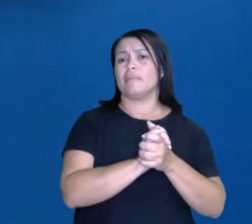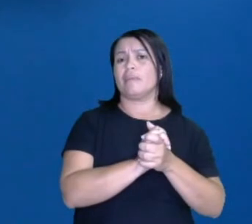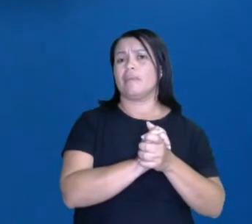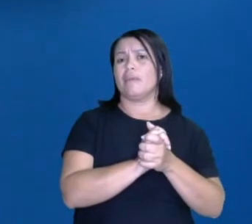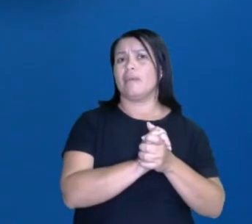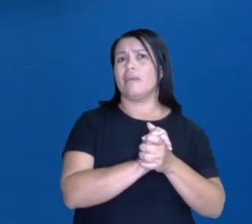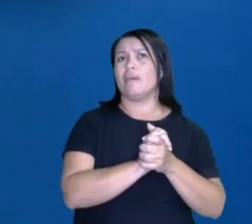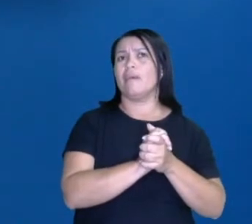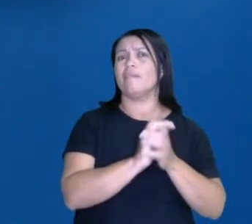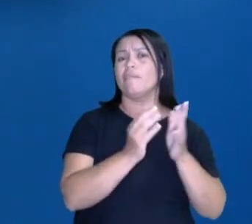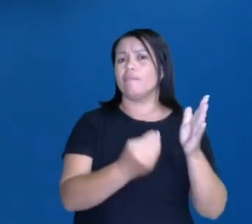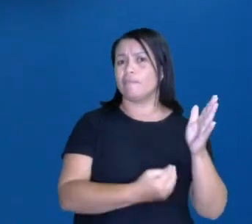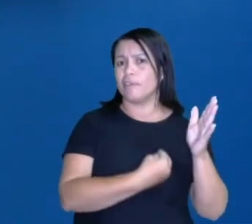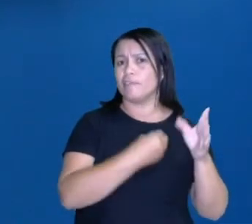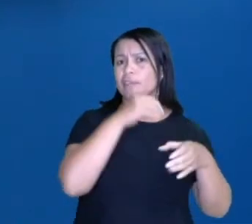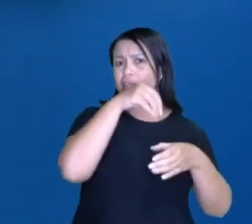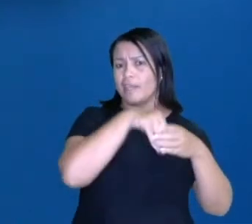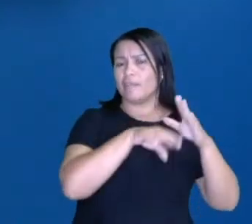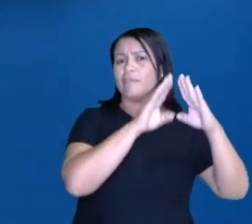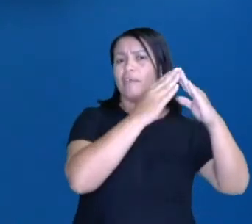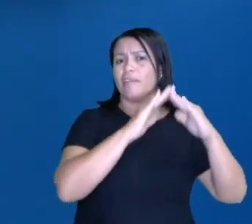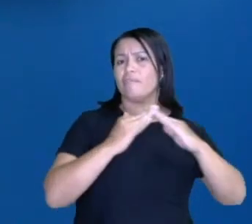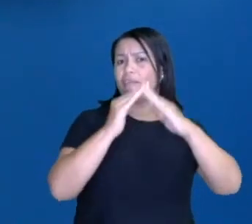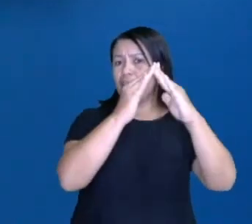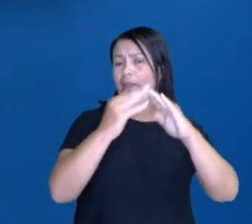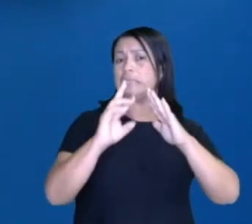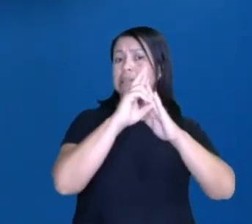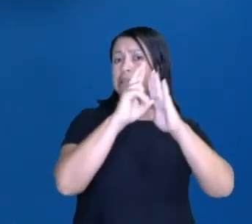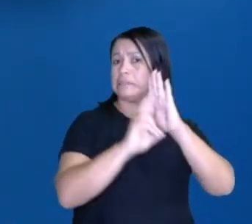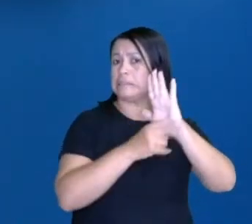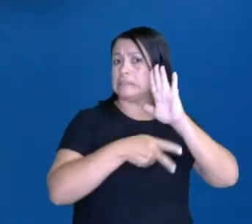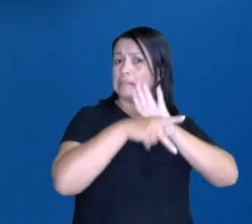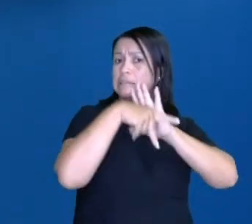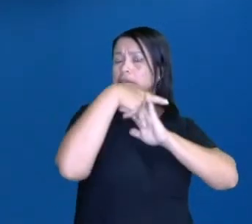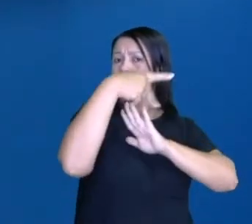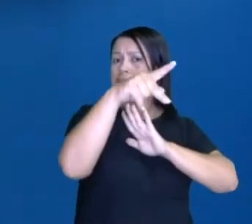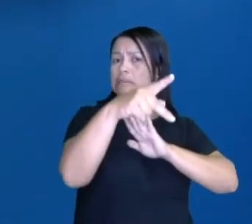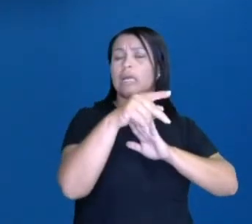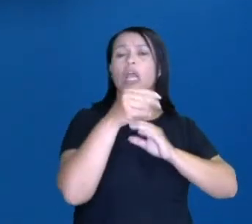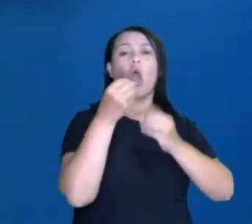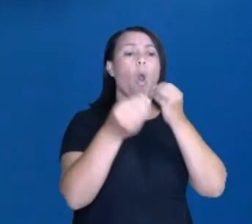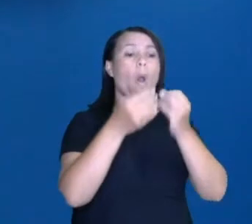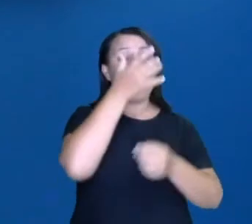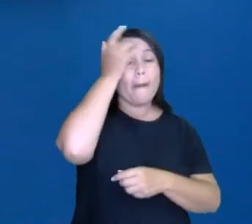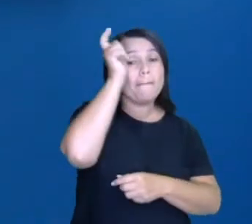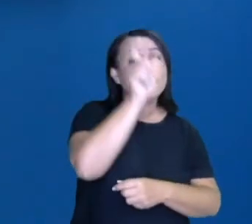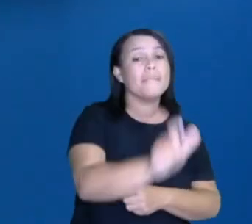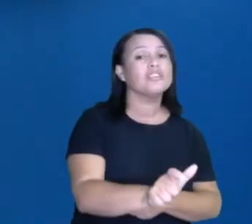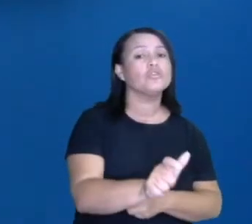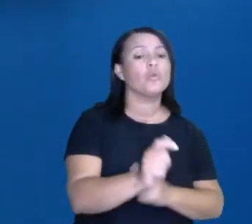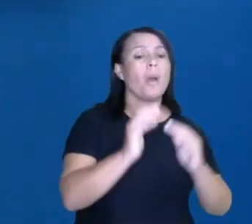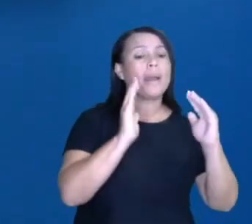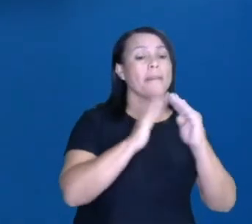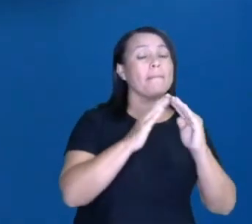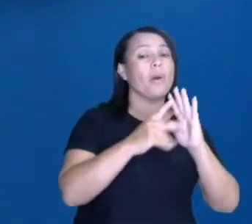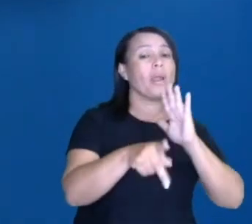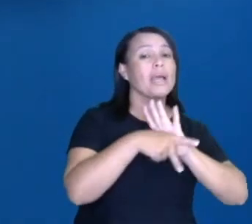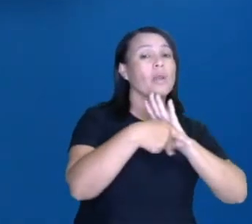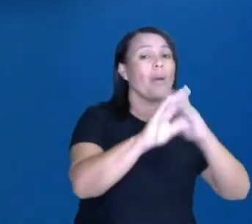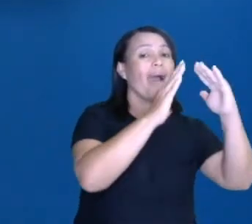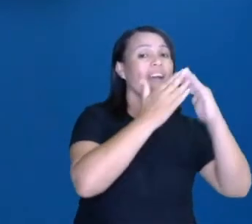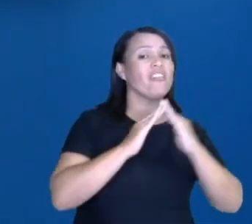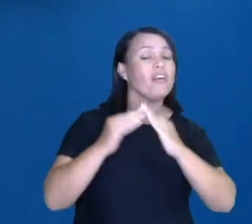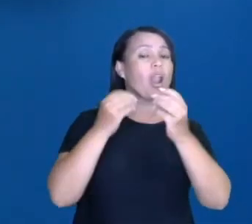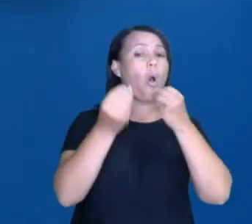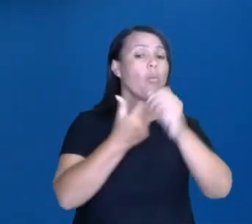atuam dentro daquelas favelas e são eles que ditam as regras de como o trabalhador, a pessoa, o morador daquela região